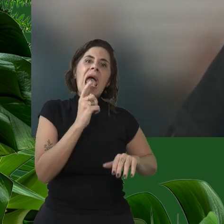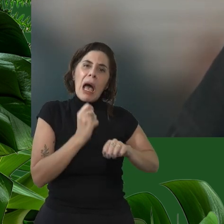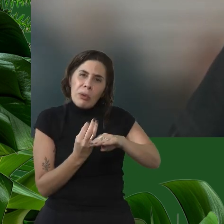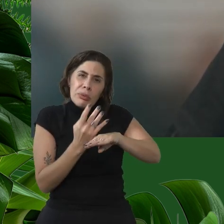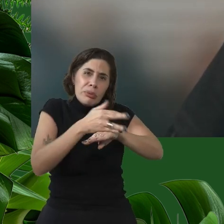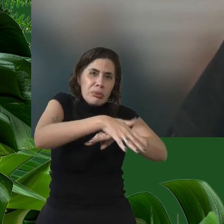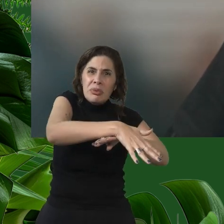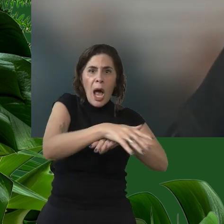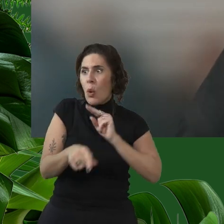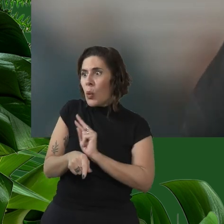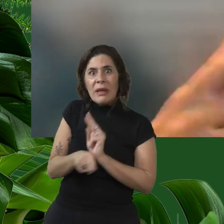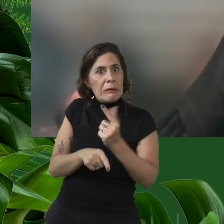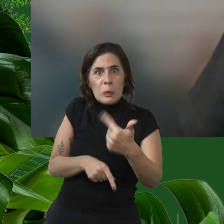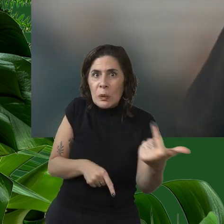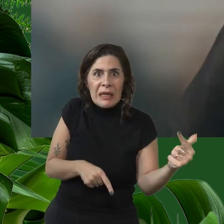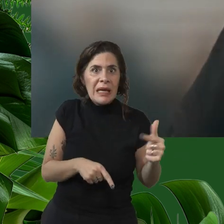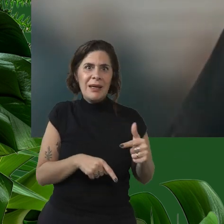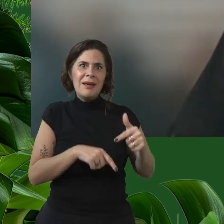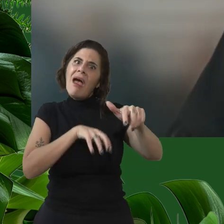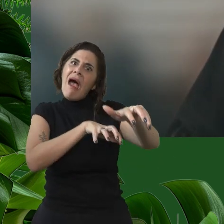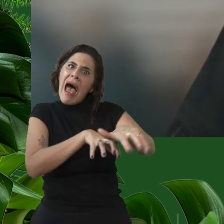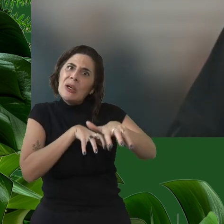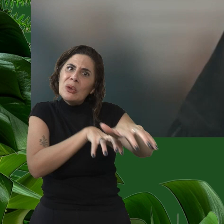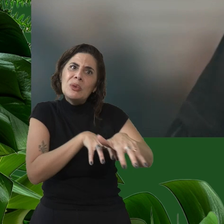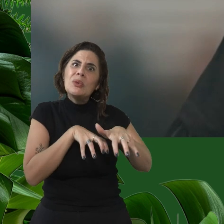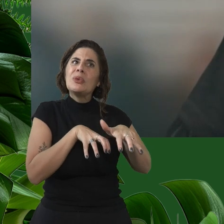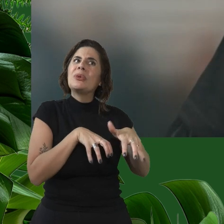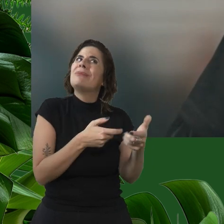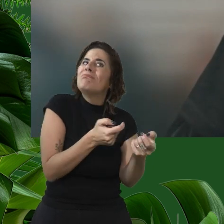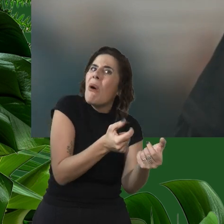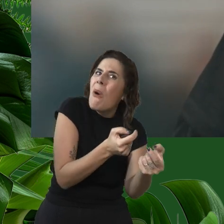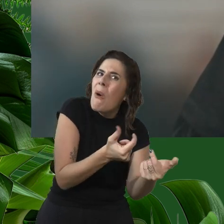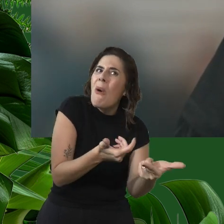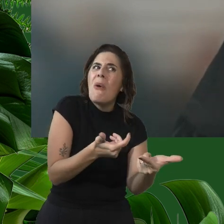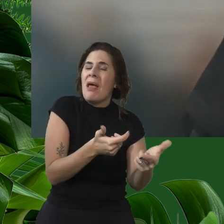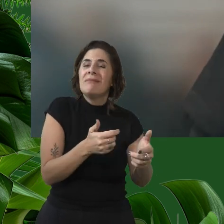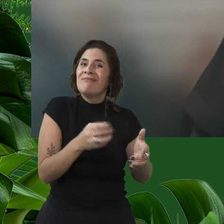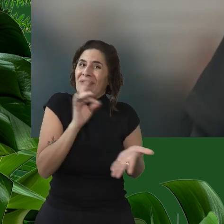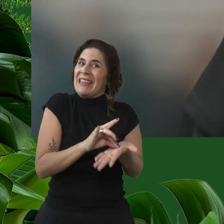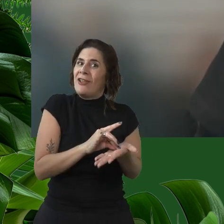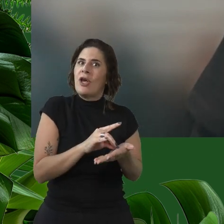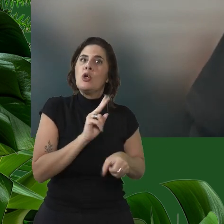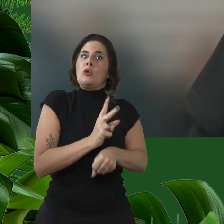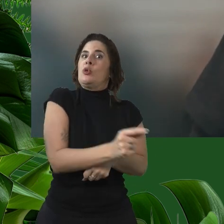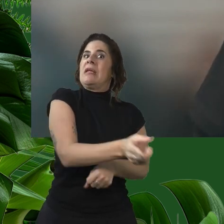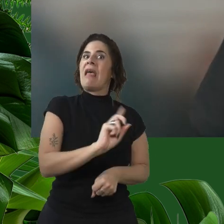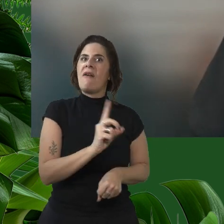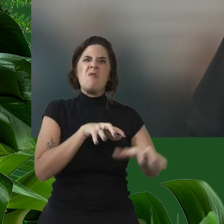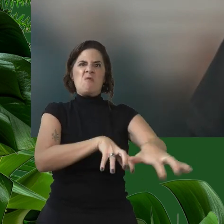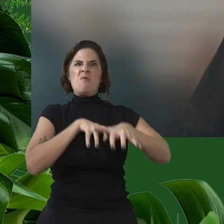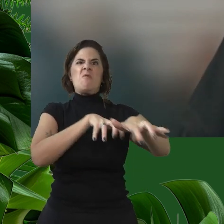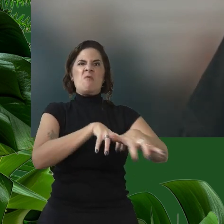beira do rio, de rio bem cuidada, de agricultura sustentável sendo desenvolvida, essa vazão do rio, esse volume de